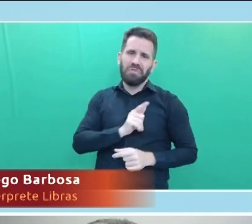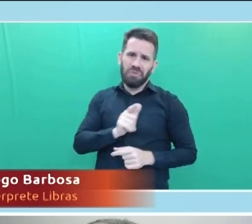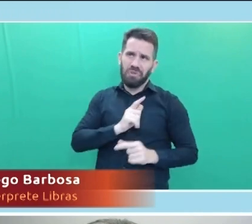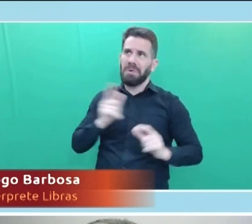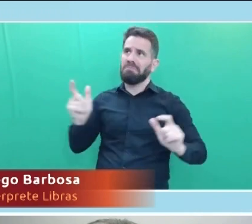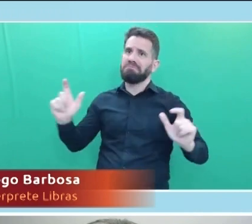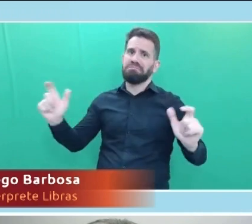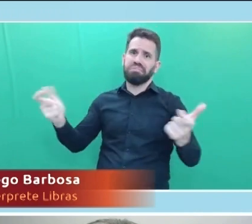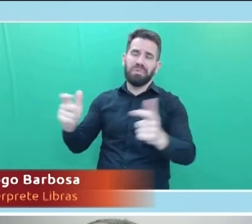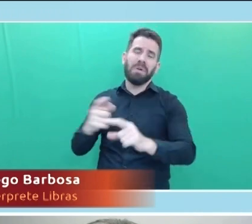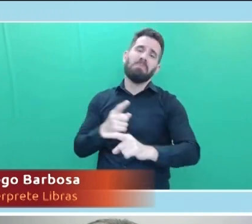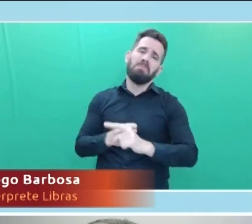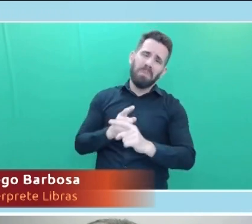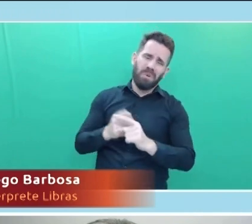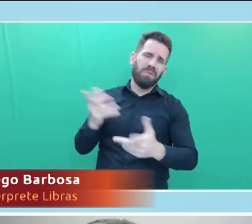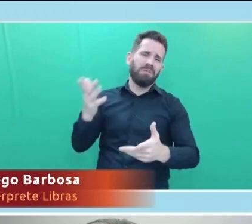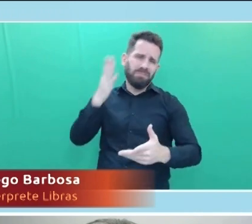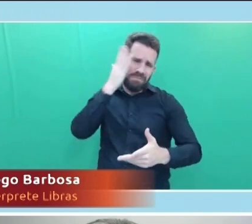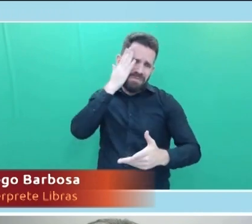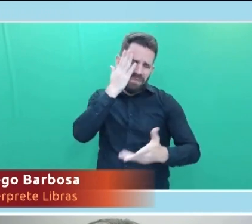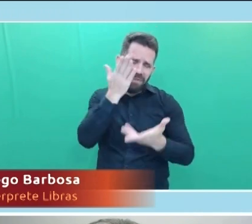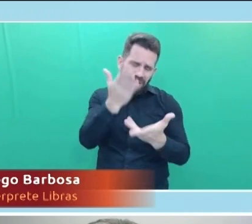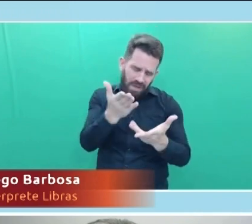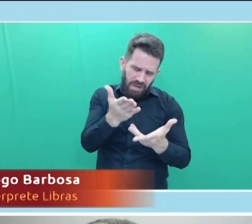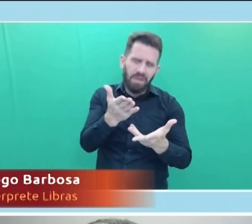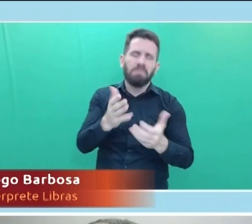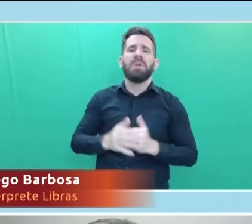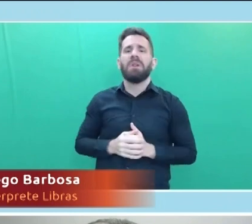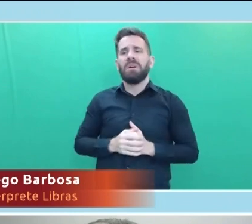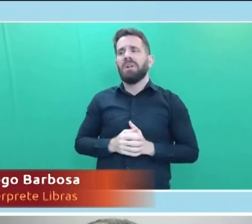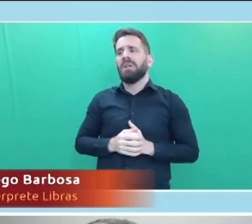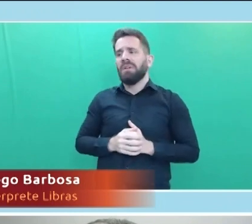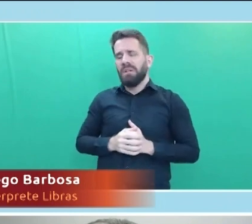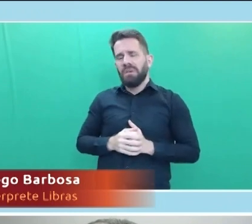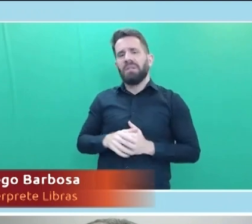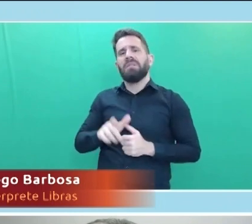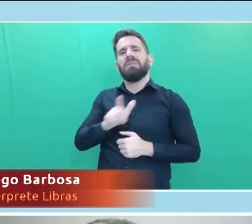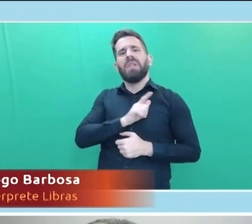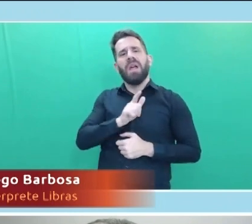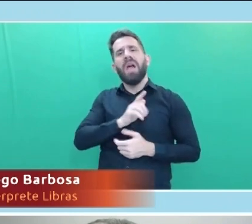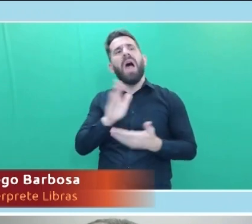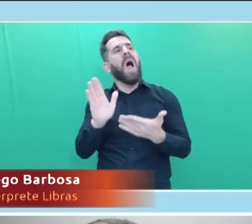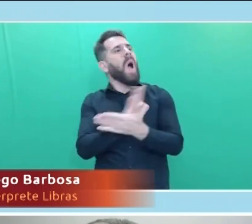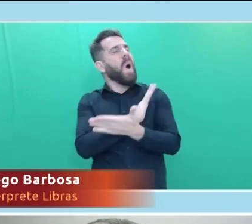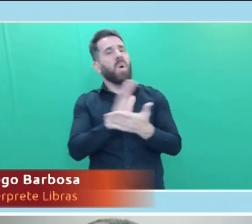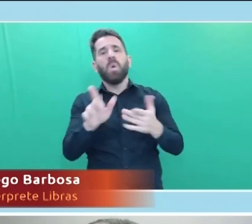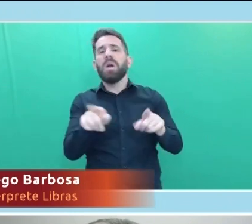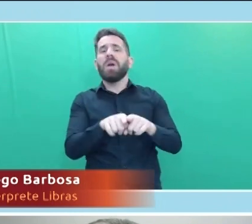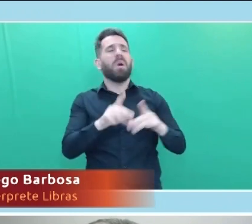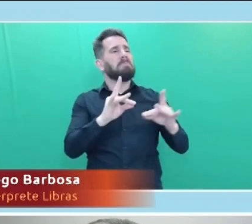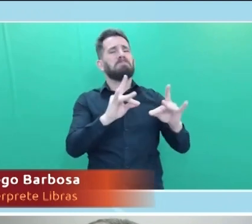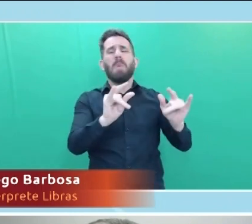das brigas. Alguns foi extinto. Então,